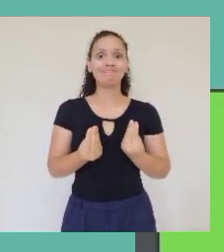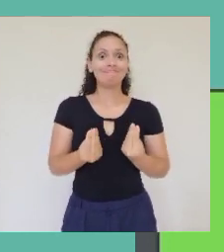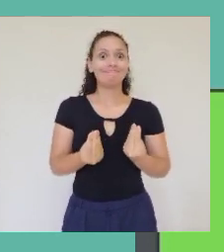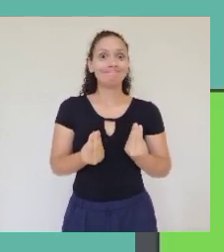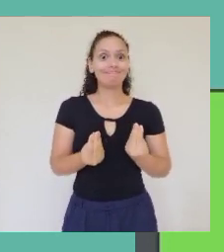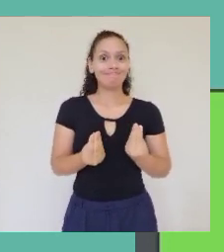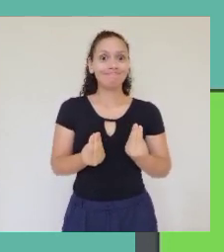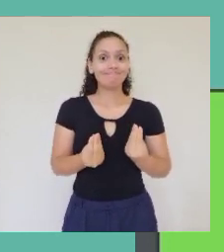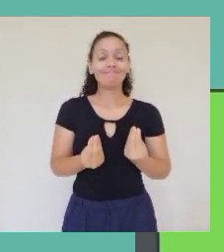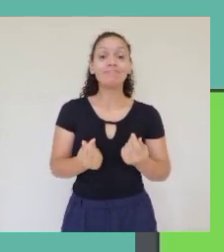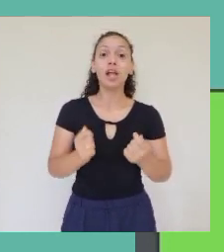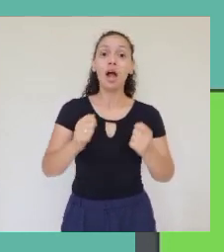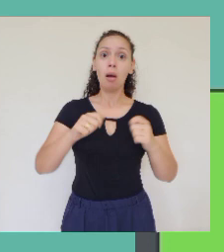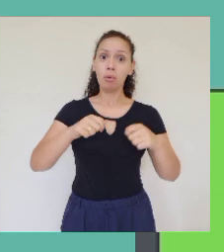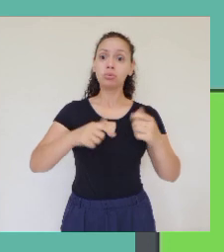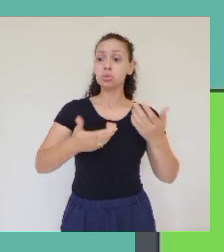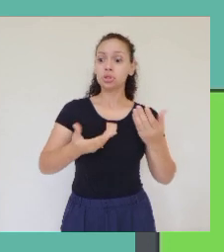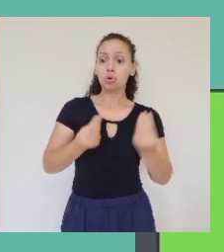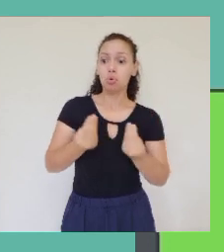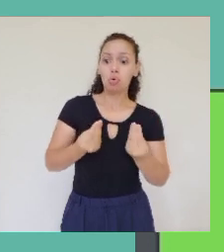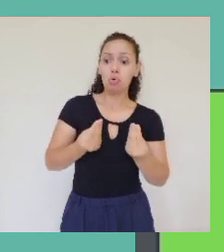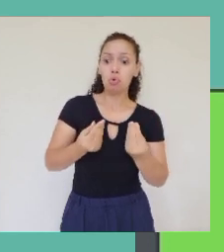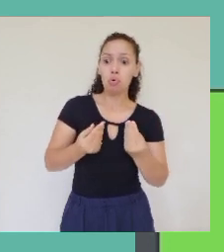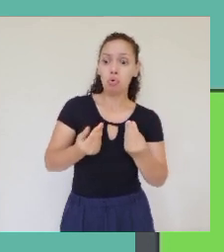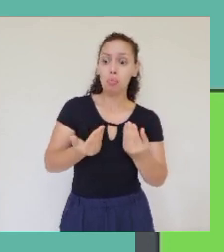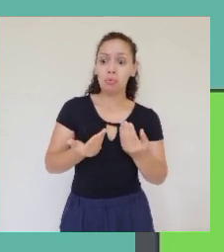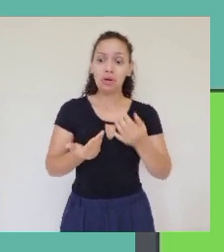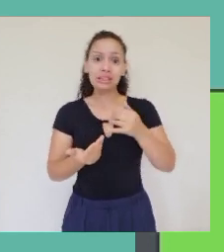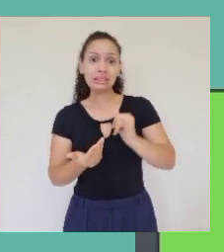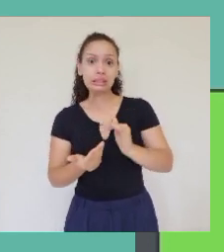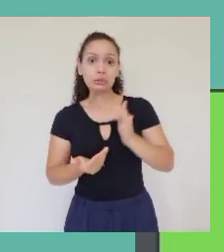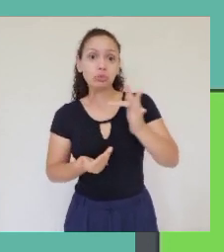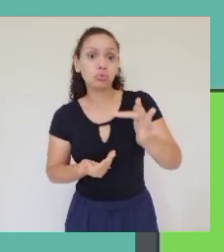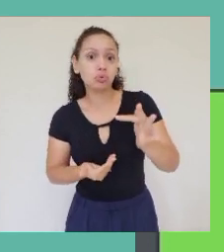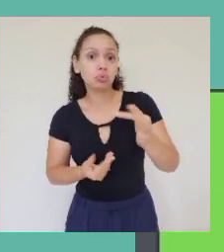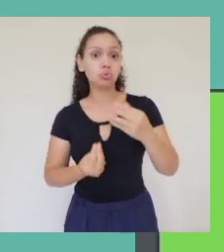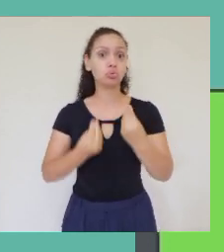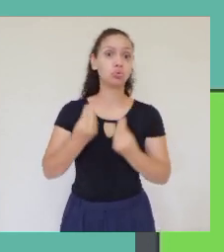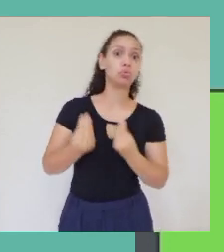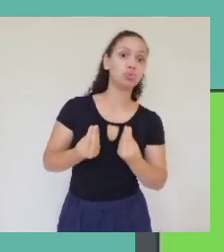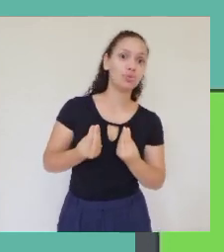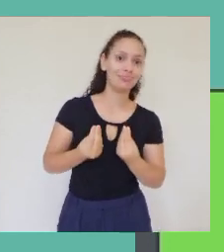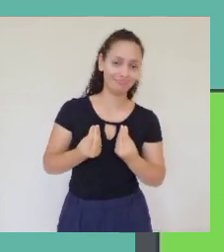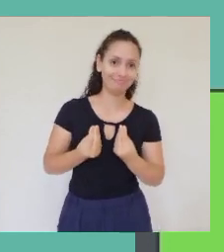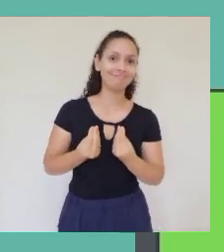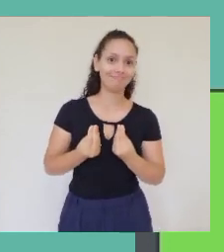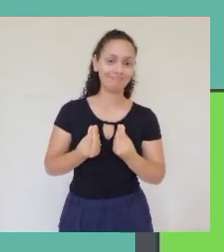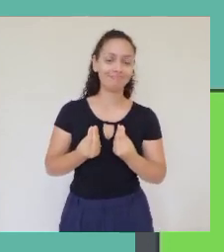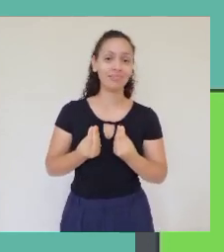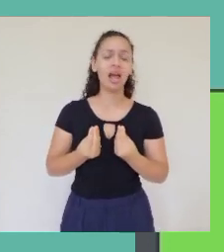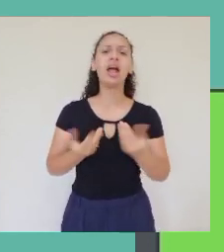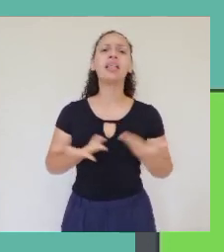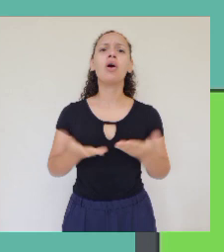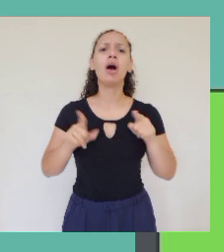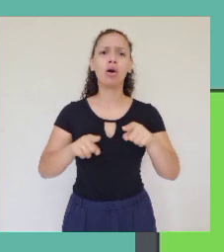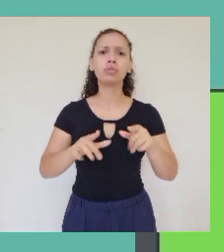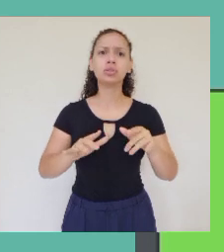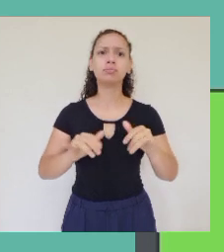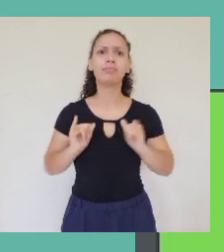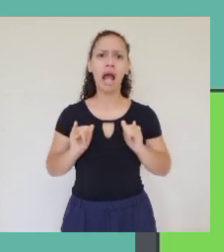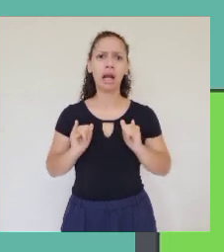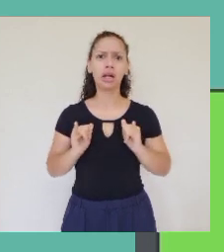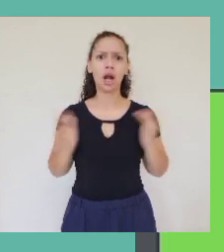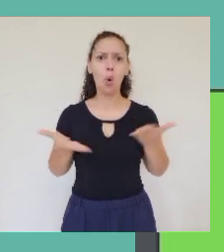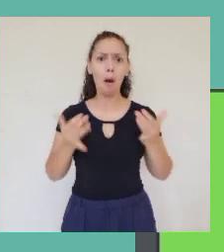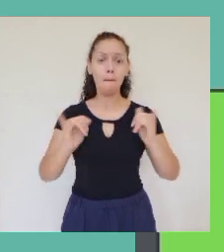os nossos rendimentos, o que ela pode gerar futuramente. Então, nesse momento, eu te convido a congelar mesmo e fazer